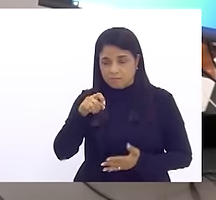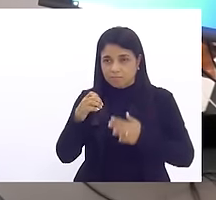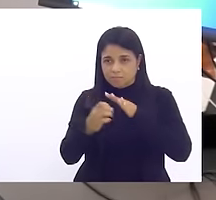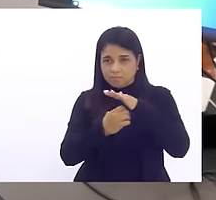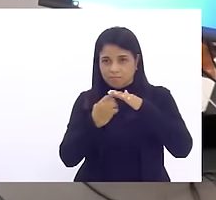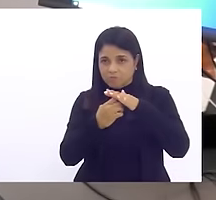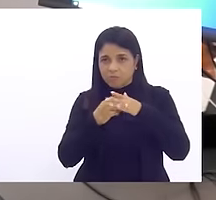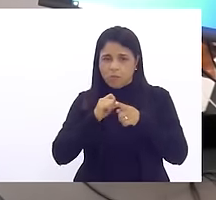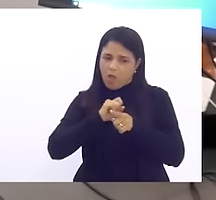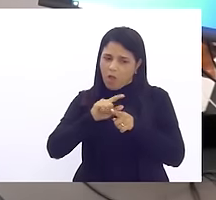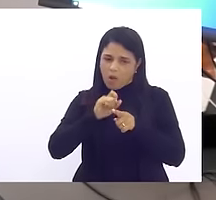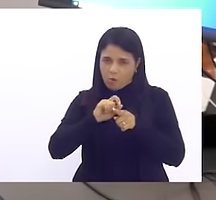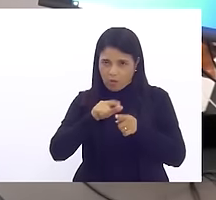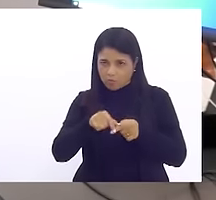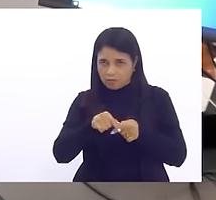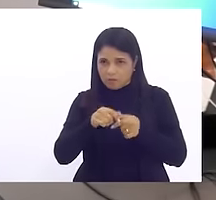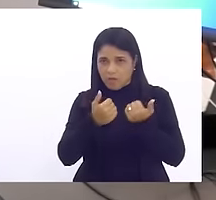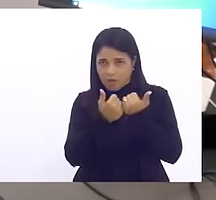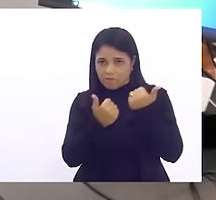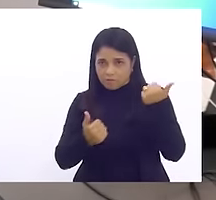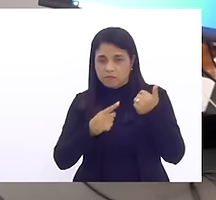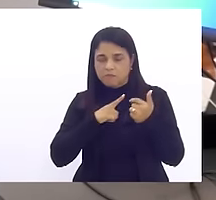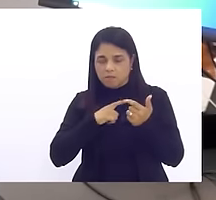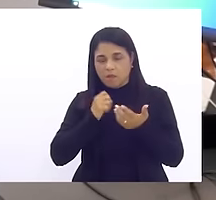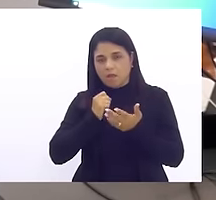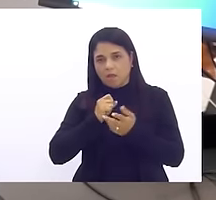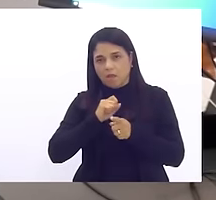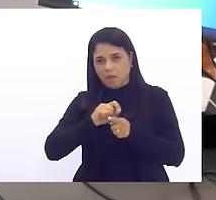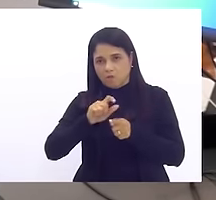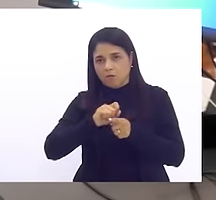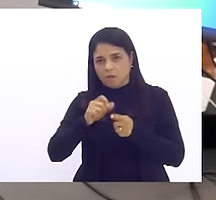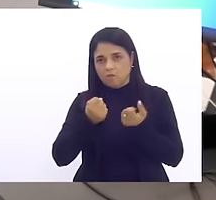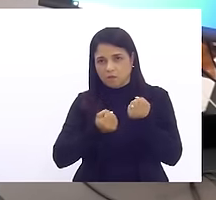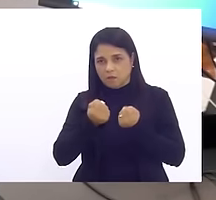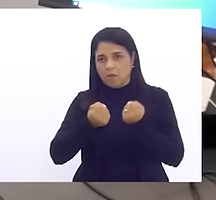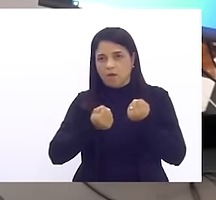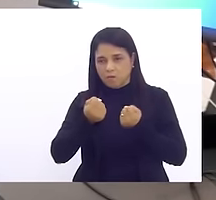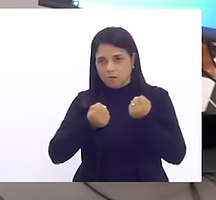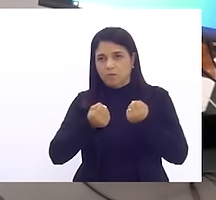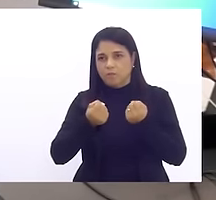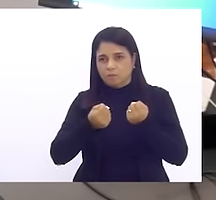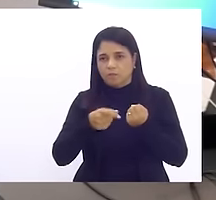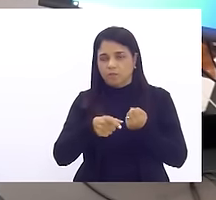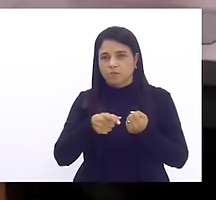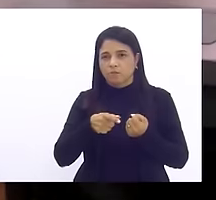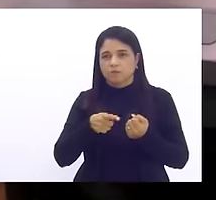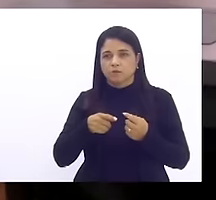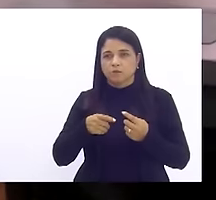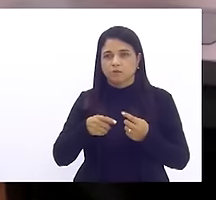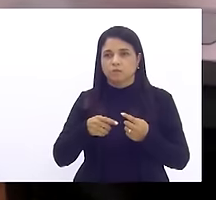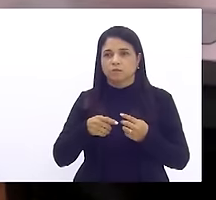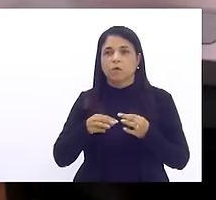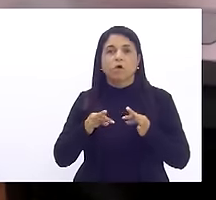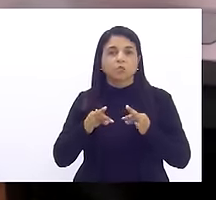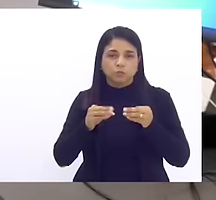tem um carro alugado não presidente Presidente o diretor